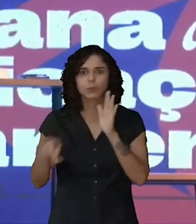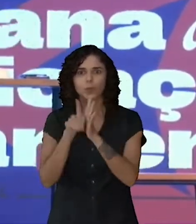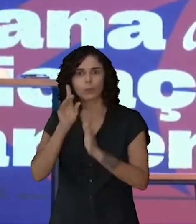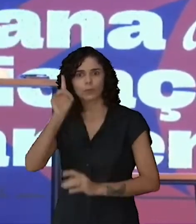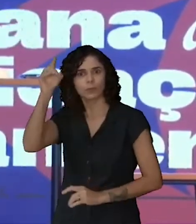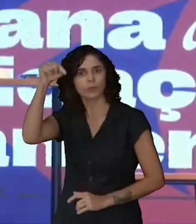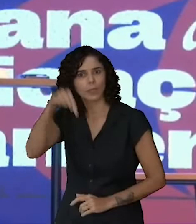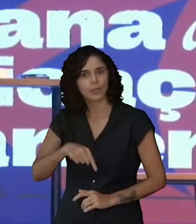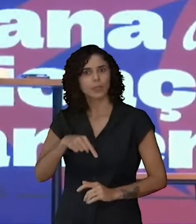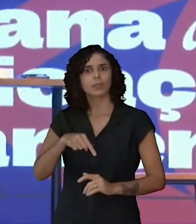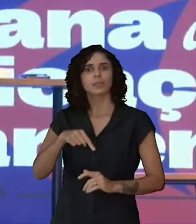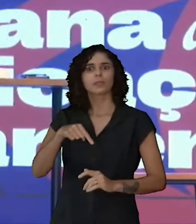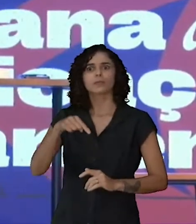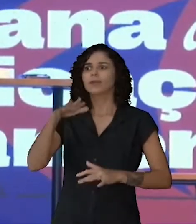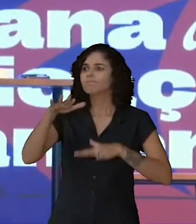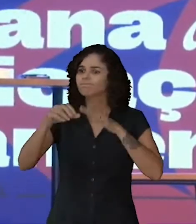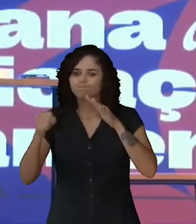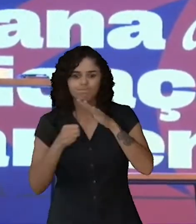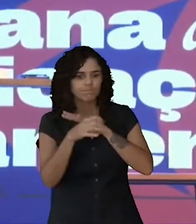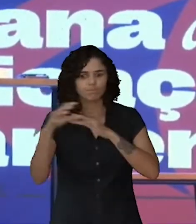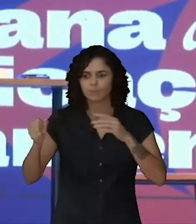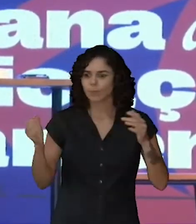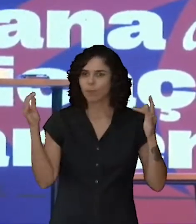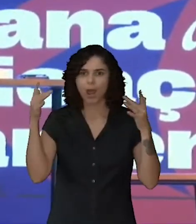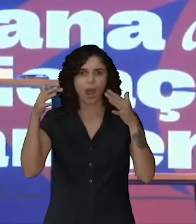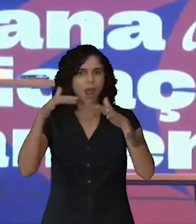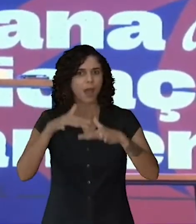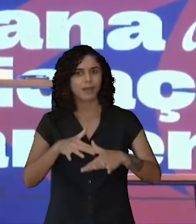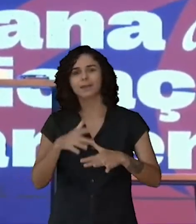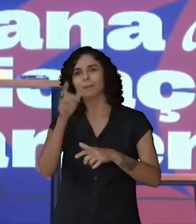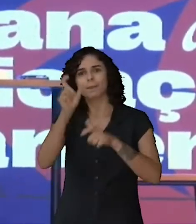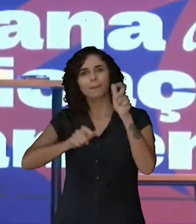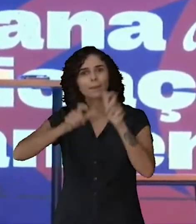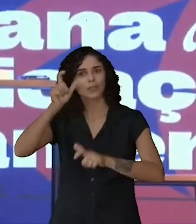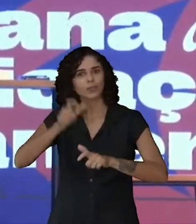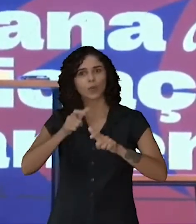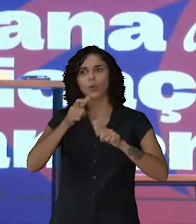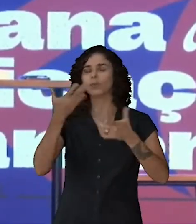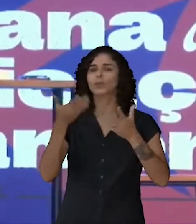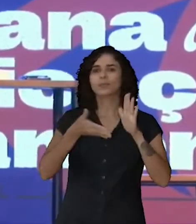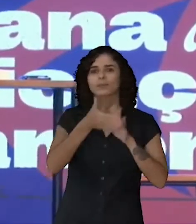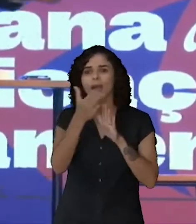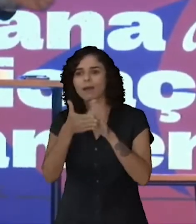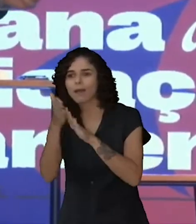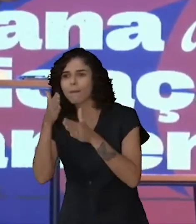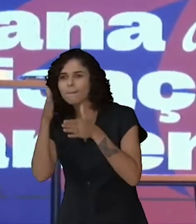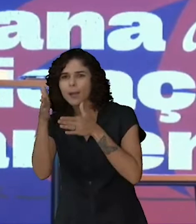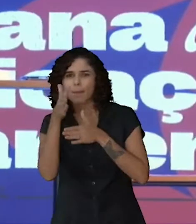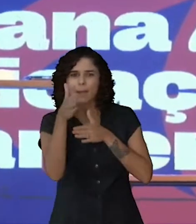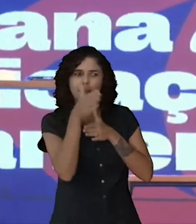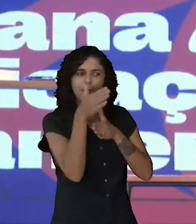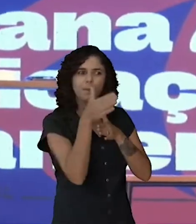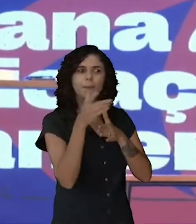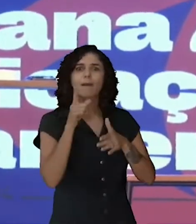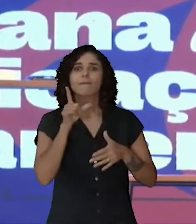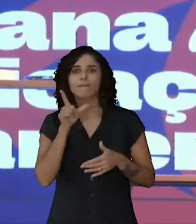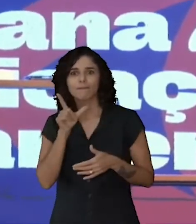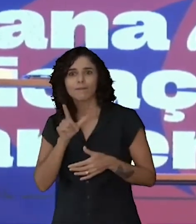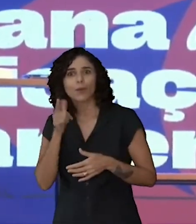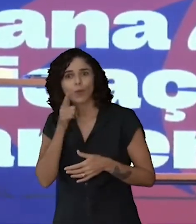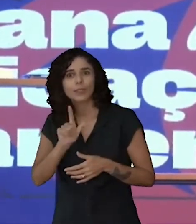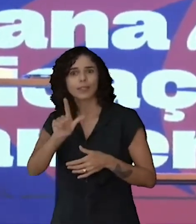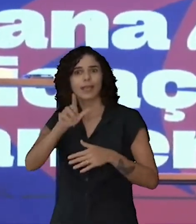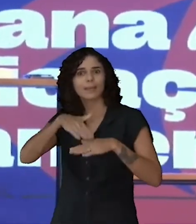mais pessoas, isso vai aumentar o número de pessoas enviadas, isso vai aumentar o número de recursos para missões, isso vai